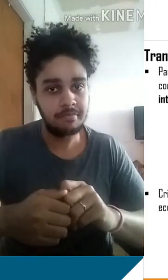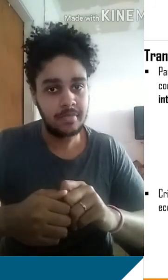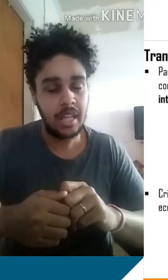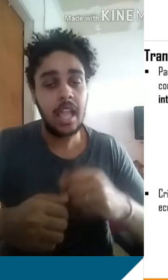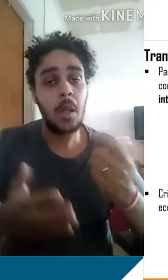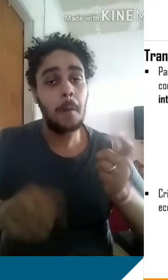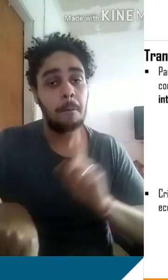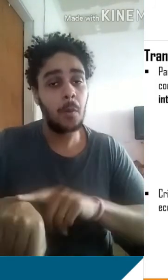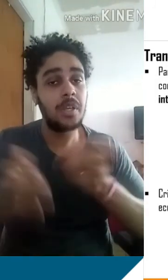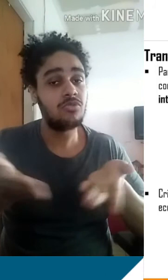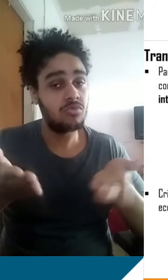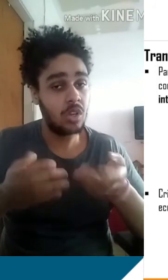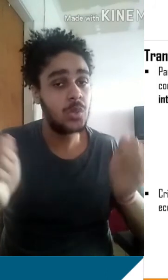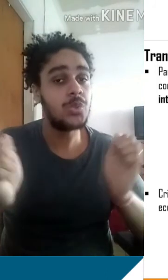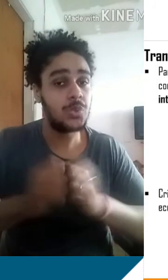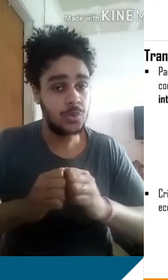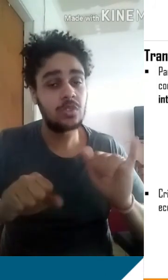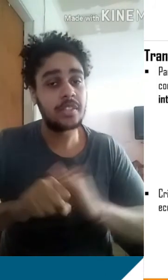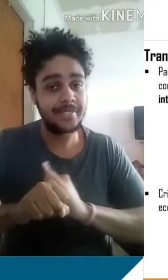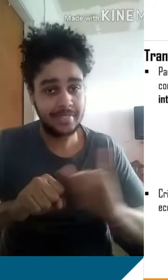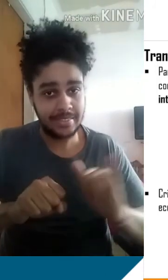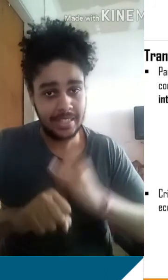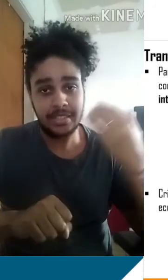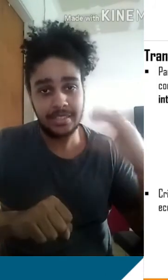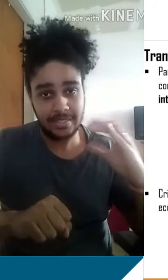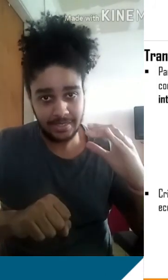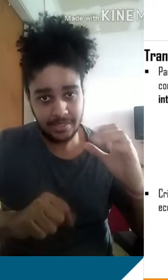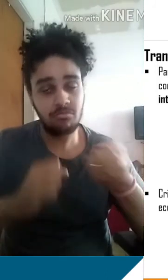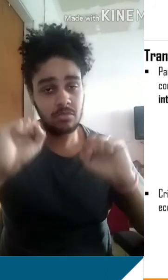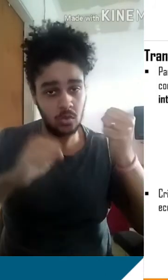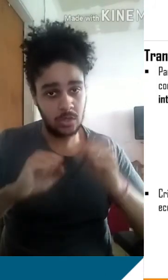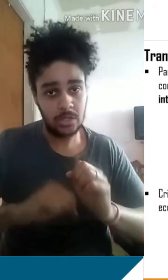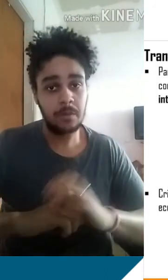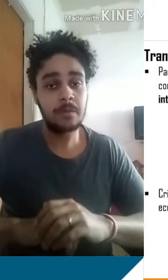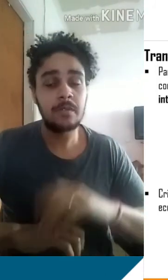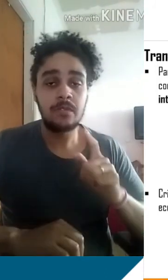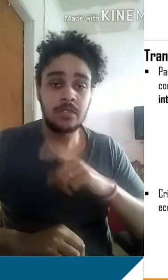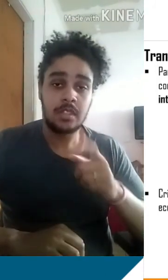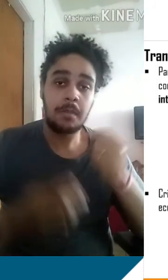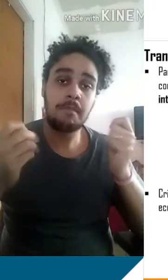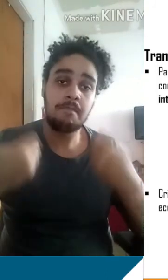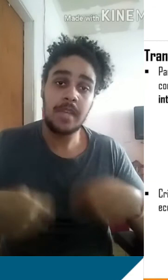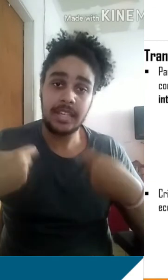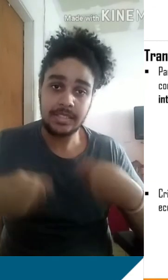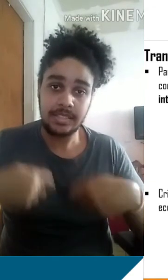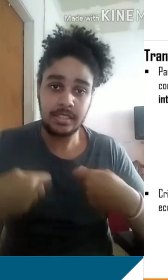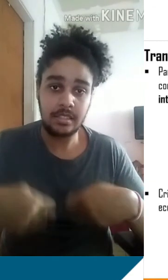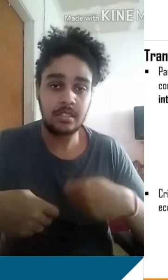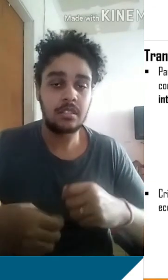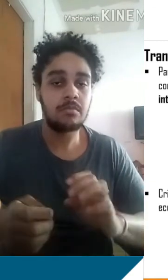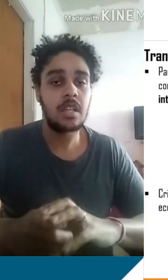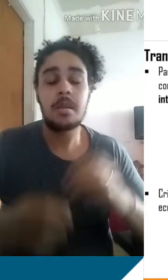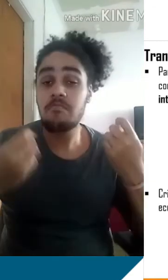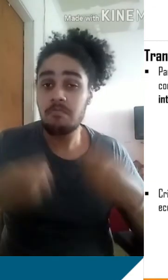tecnológica, você precisa, né, há a demanda de grandes trocas comerciais que só conseguem existir, elas só se